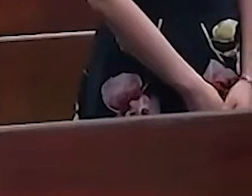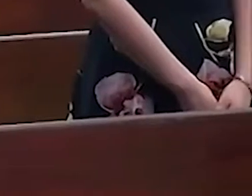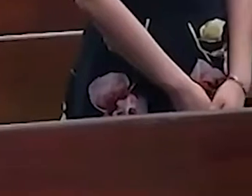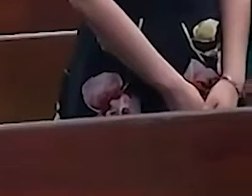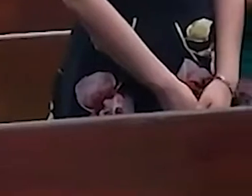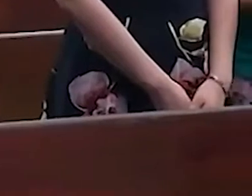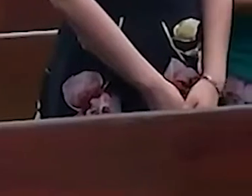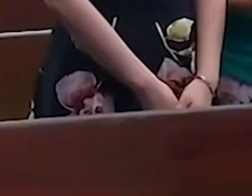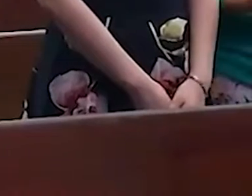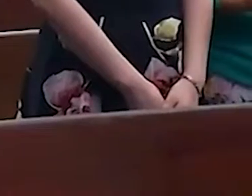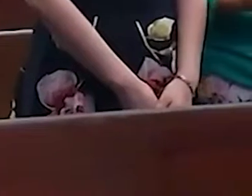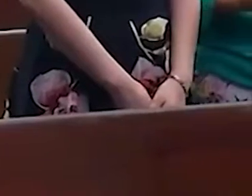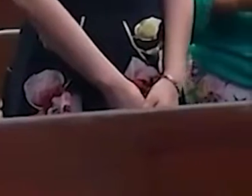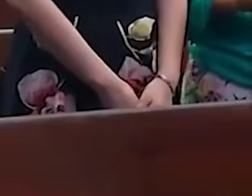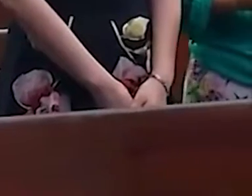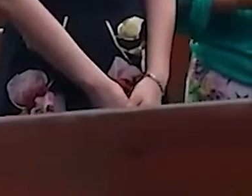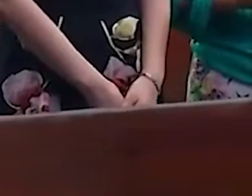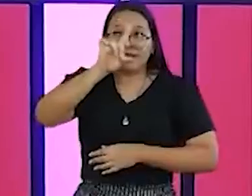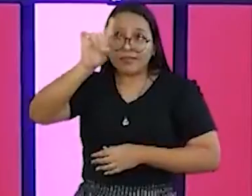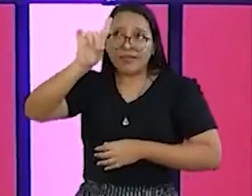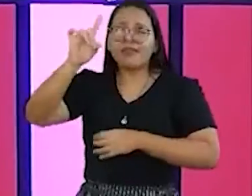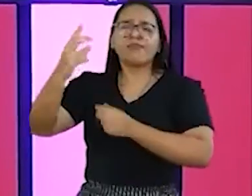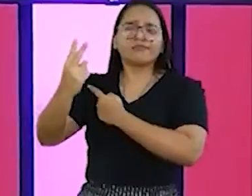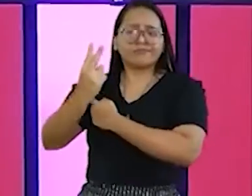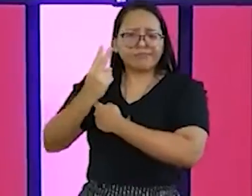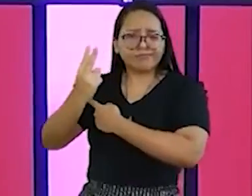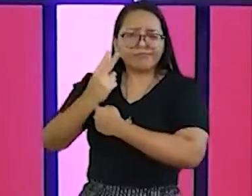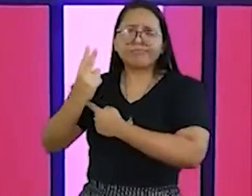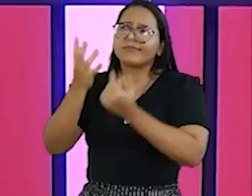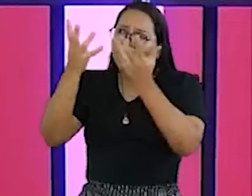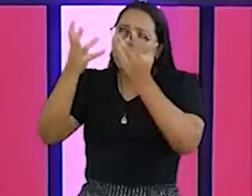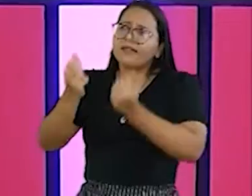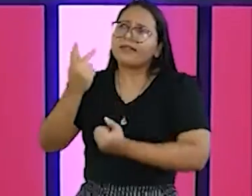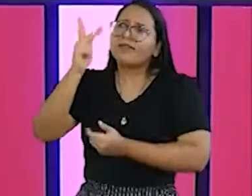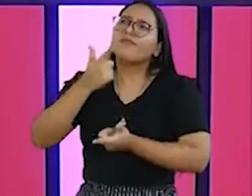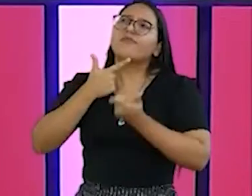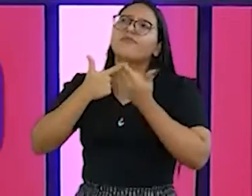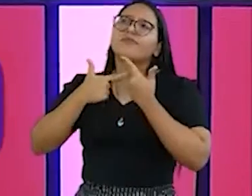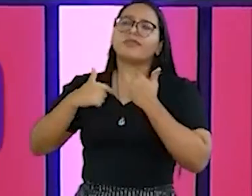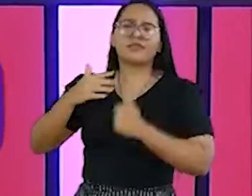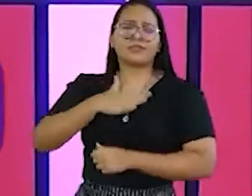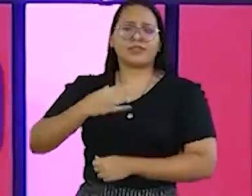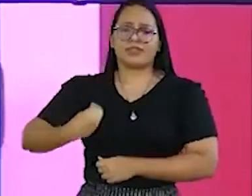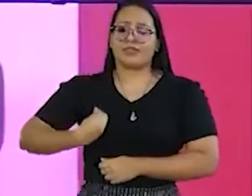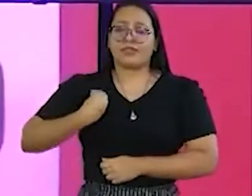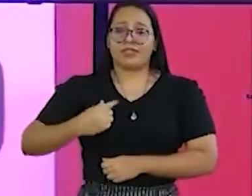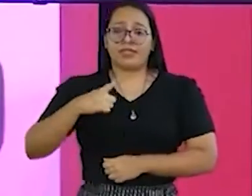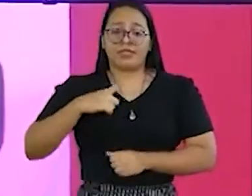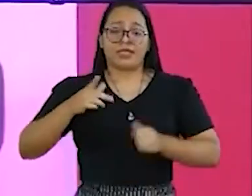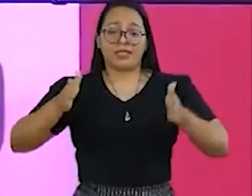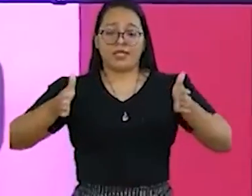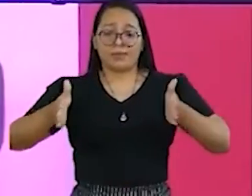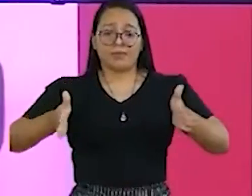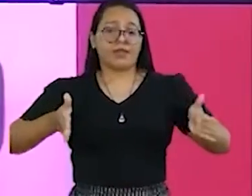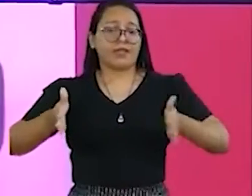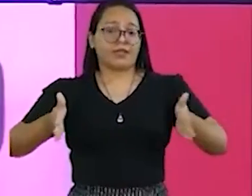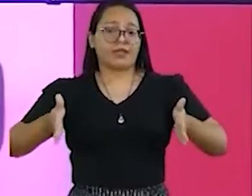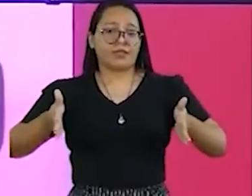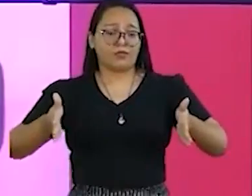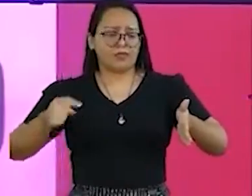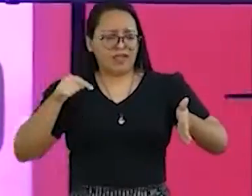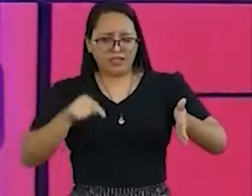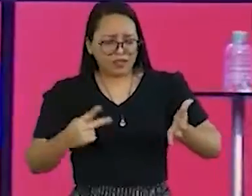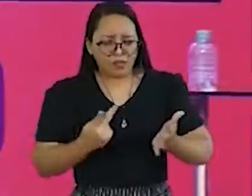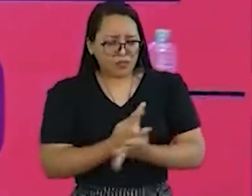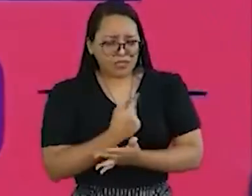Levítico. Essas foram as lições que já estudamos. Tem o tempo Cronos e o tempo Kairós. O Cronos não está do